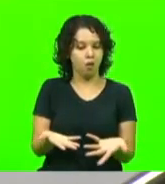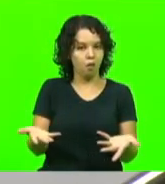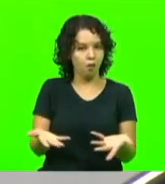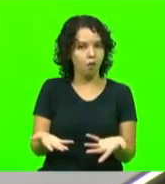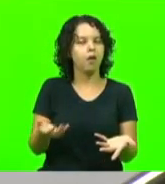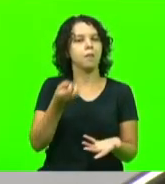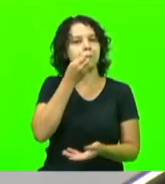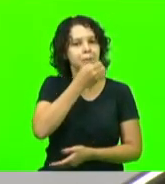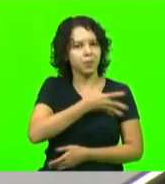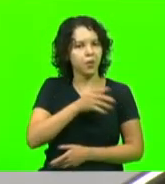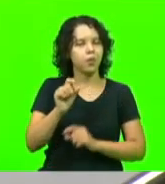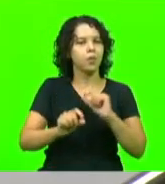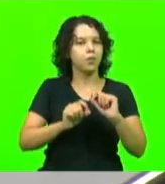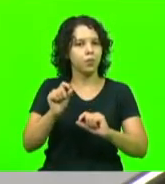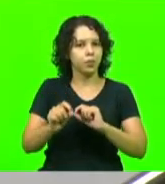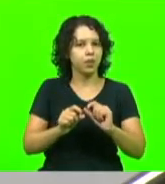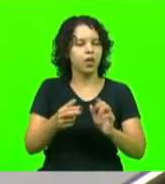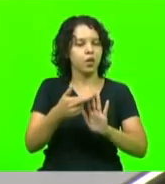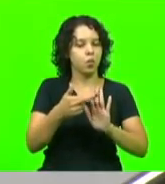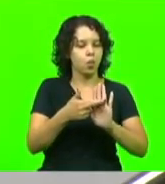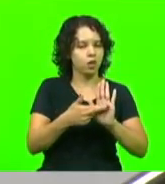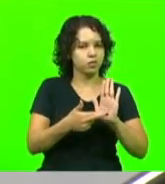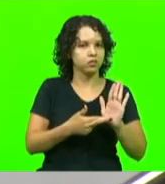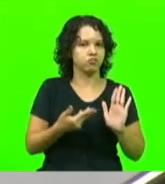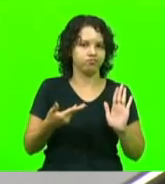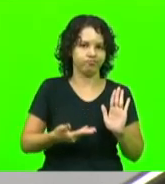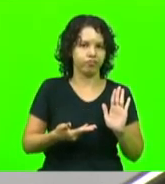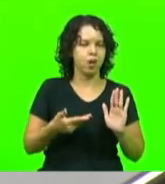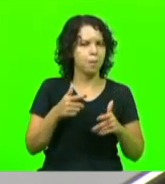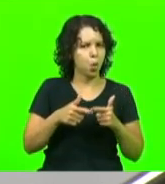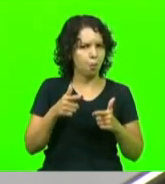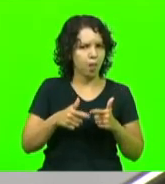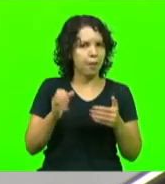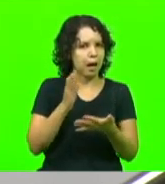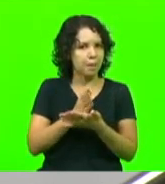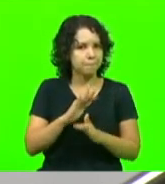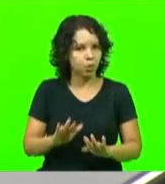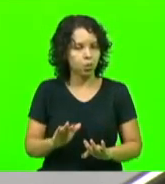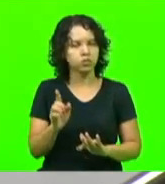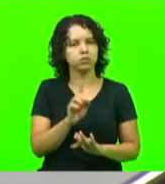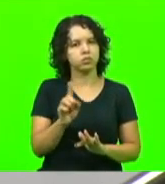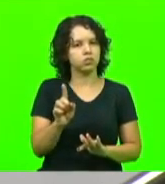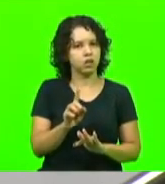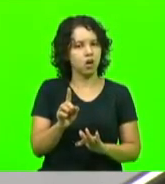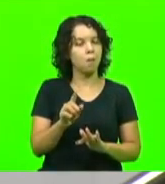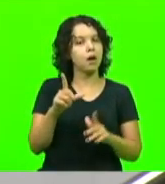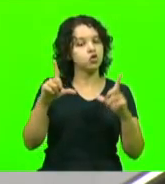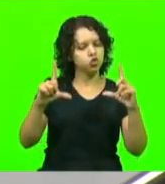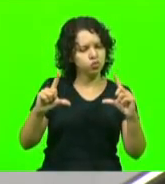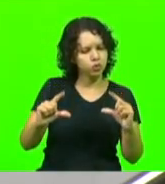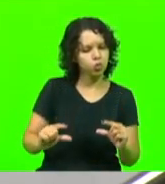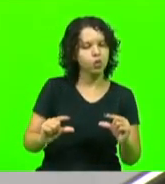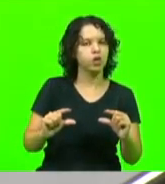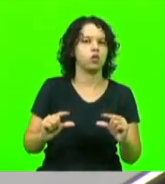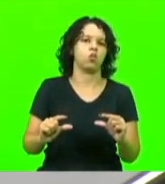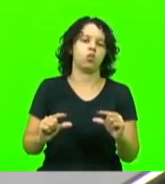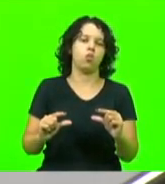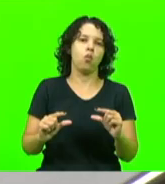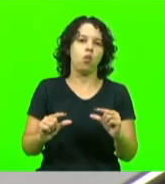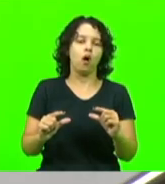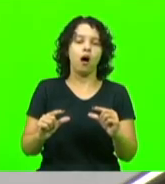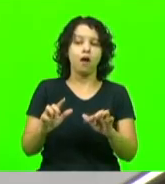regulação, não que resolveu o problema, mas pelo menos diminuiu o tamanho da busca por recursos que as